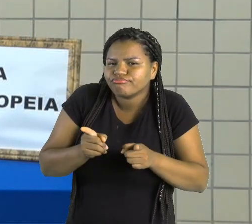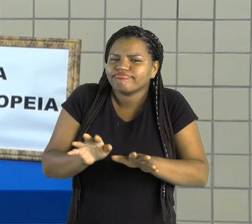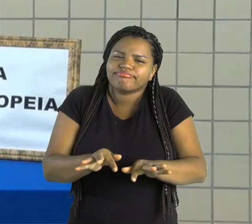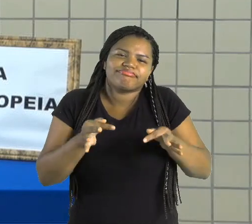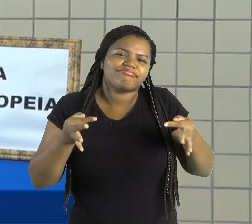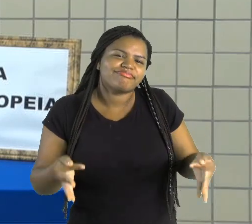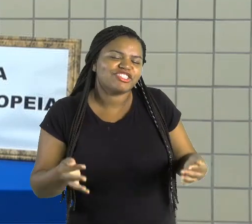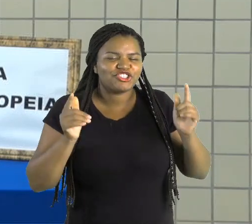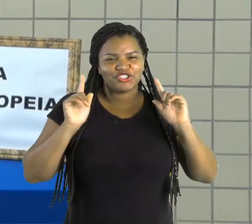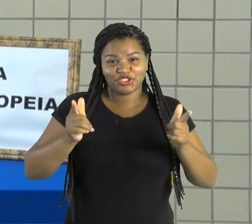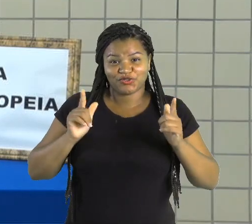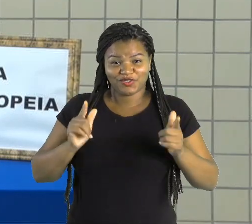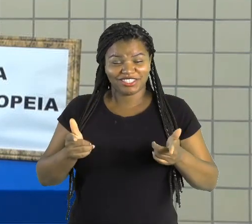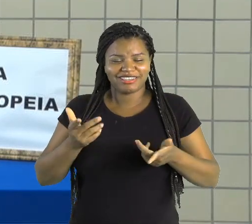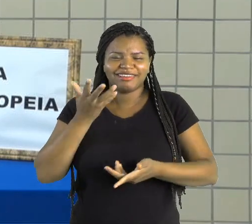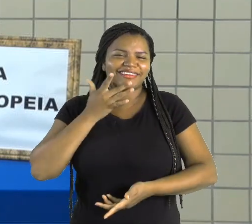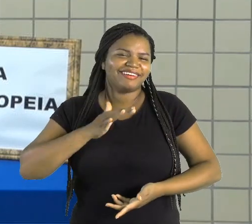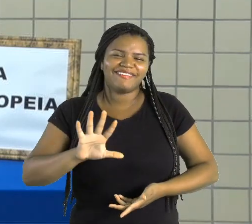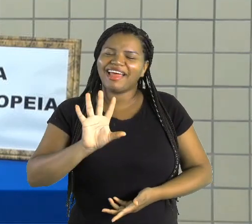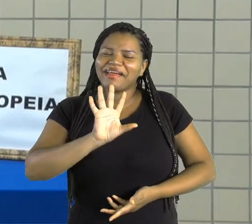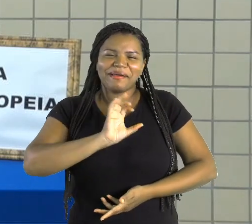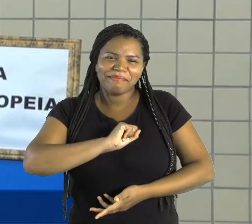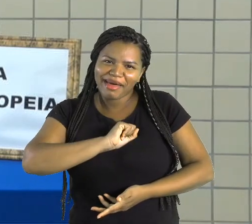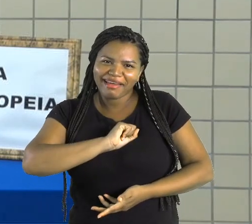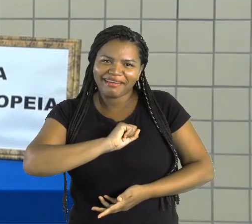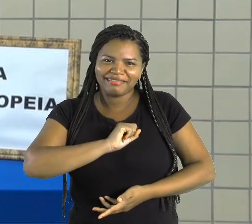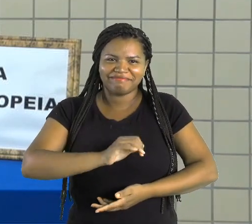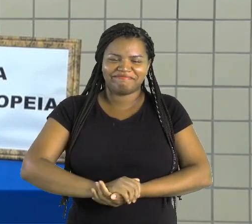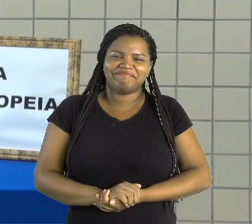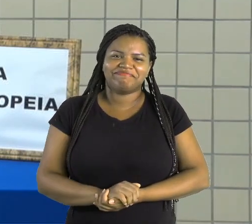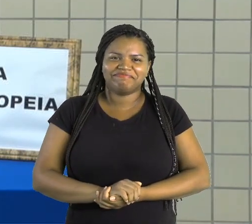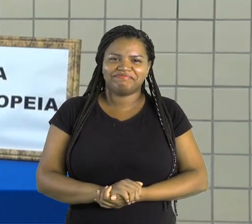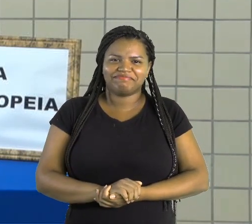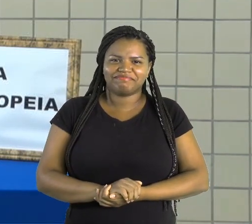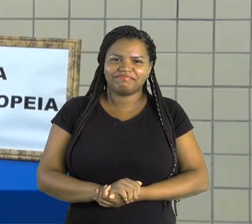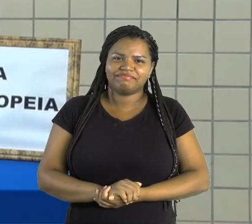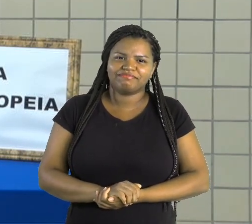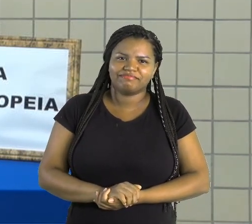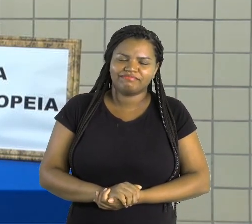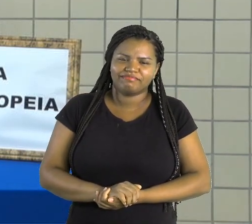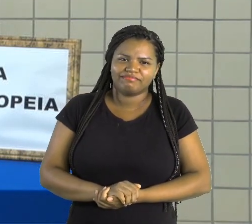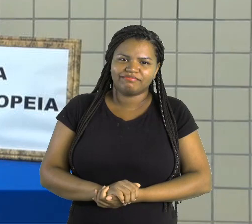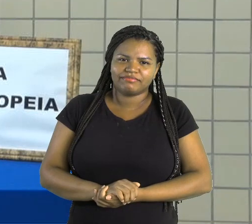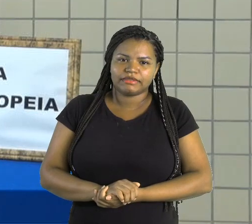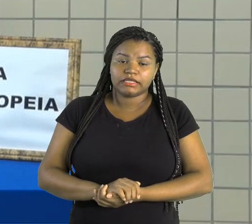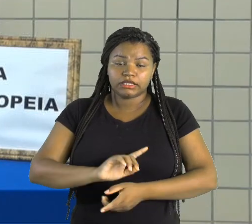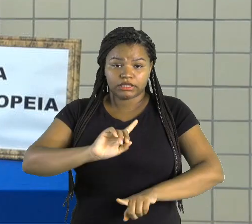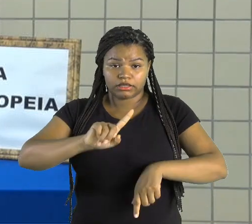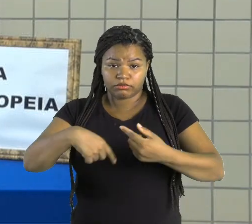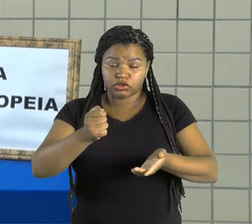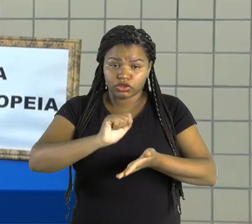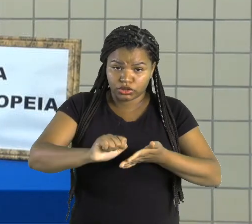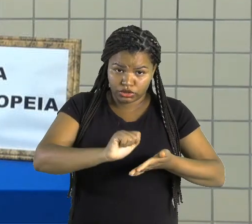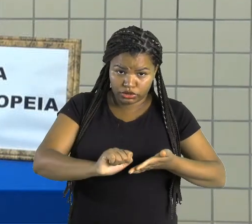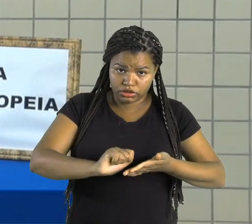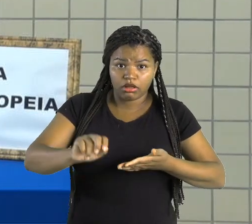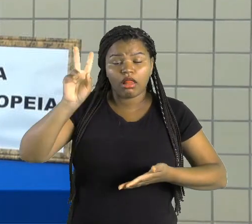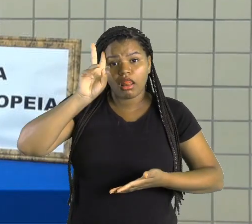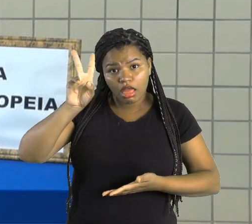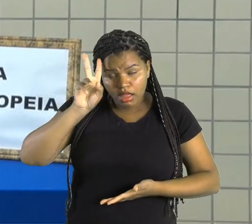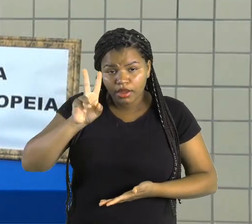simples, divertido, que a criança vai adorar. Depois de você ter escrito esse poema, lembre-se